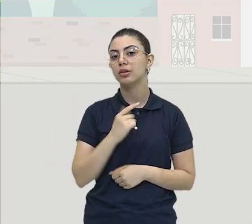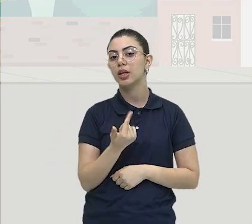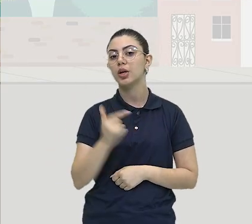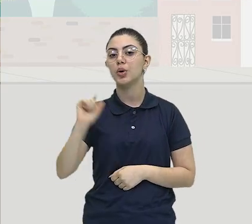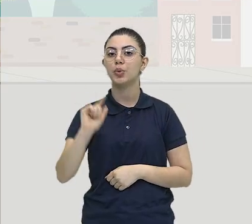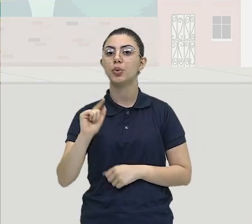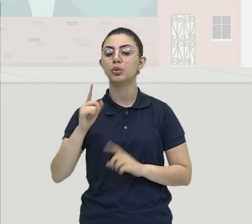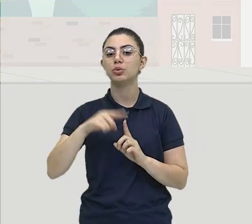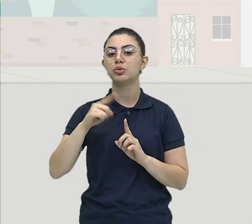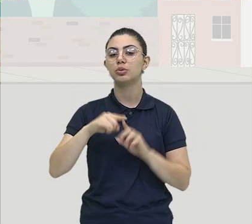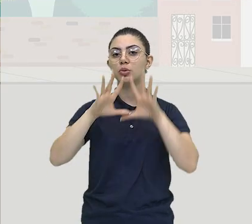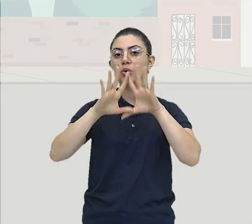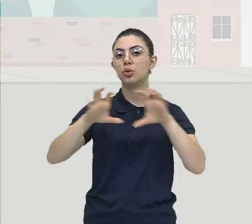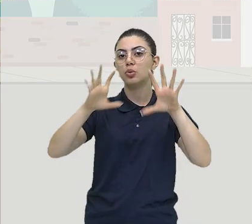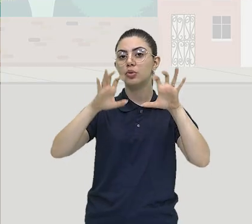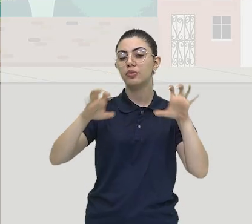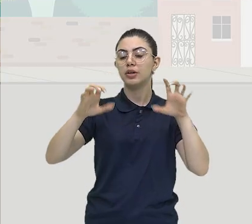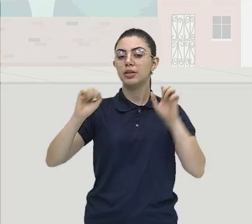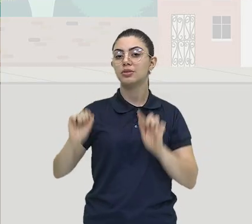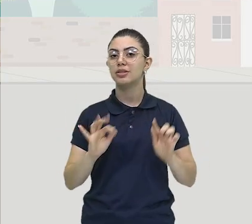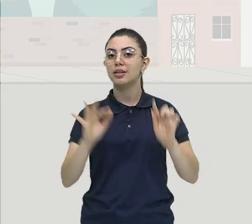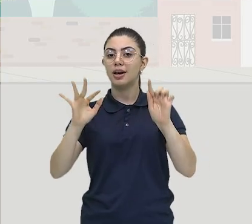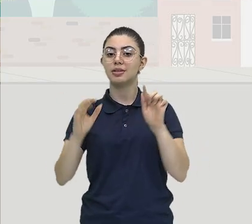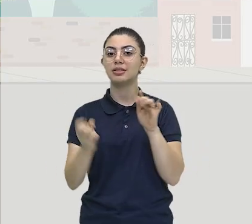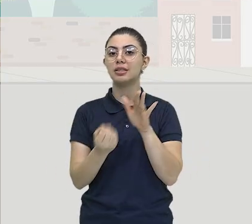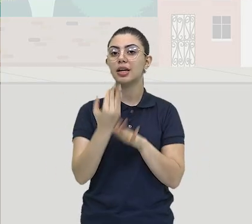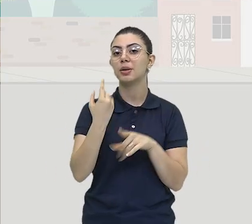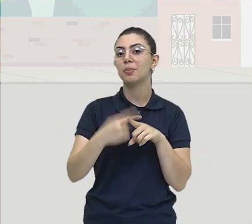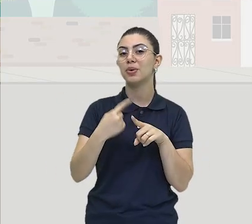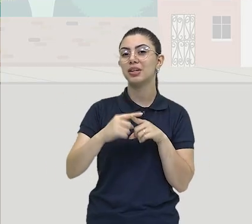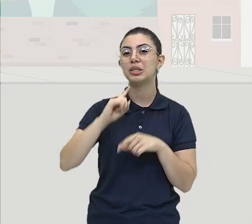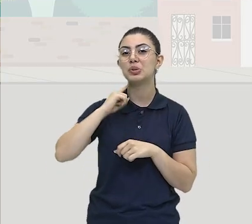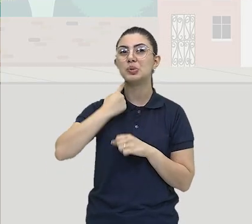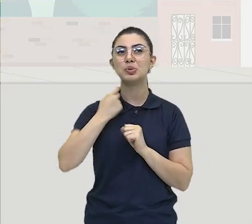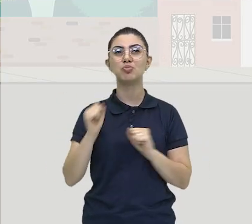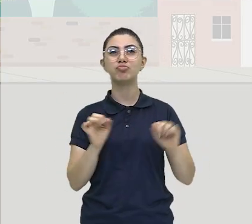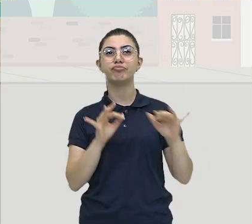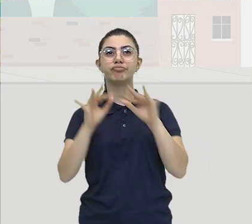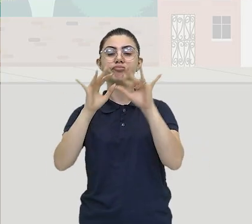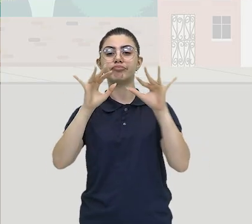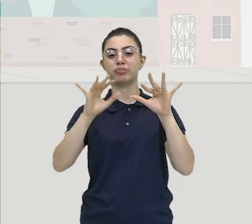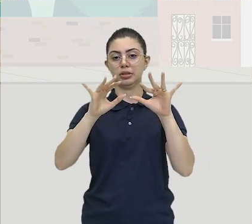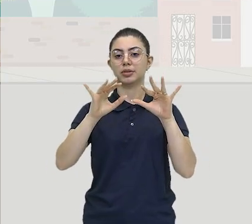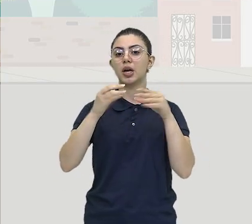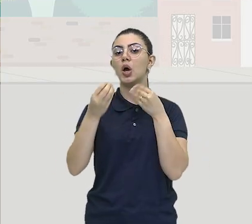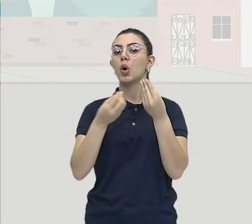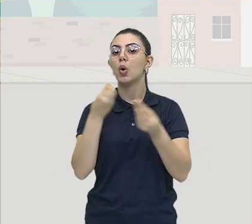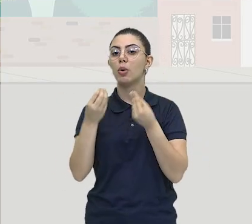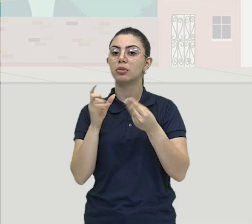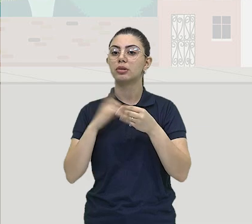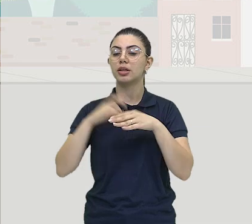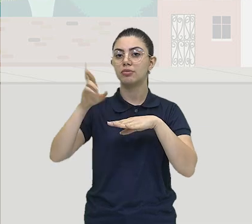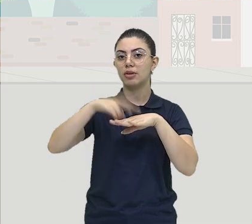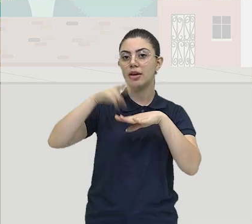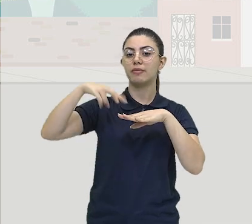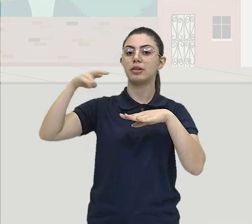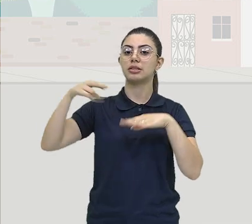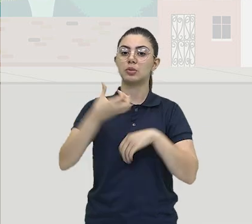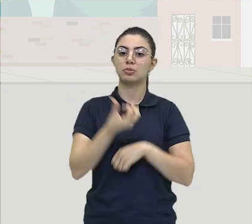nuvens de gases, formados principalmente devido à poluição, aonde as nuvens de gases vão refletir cerca